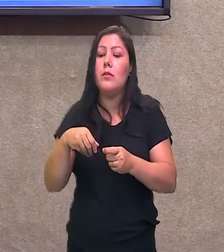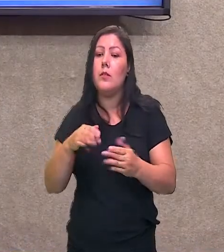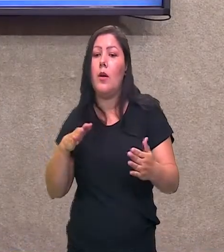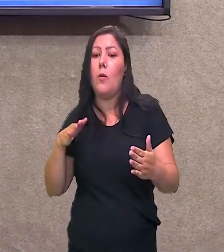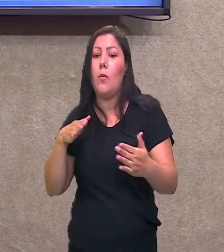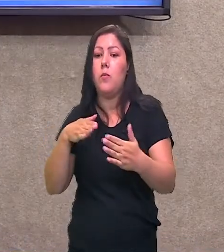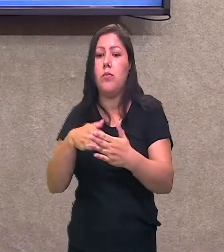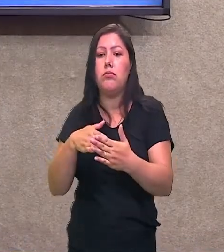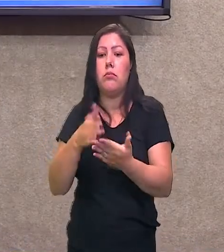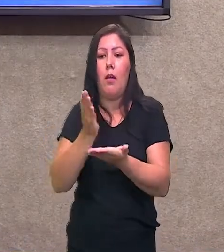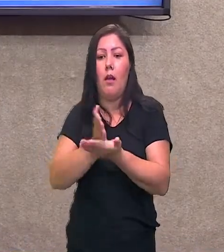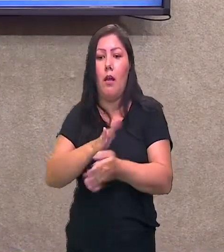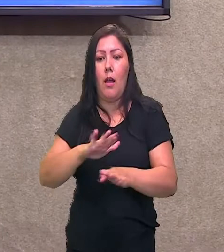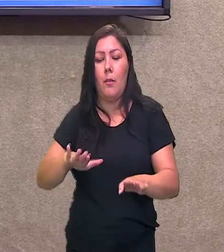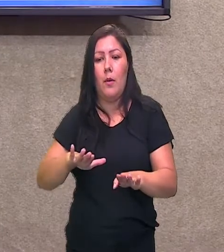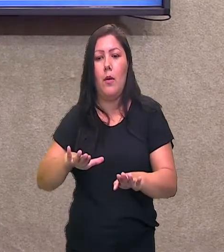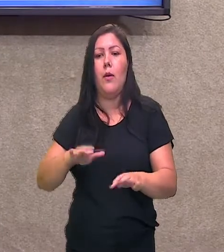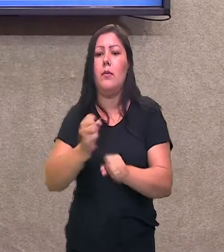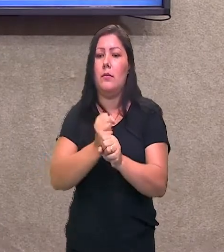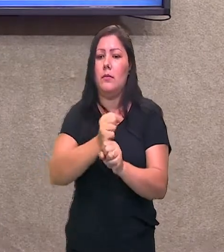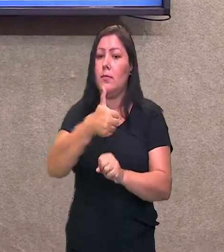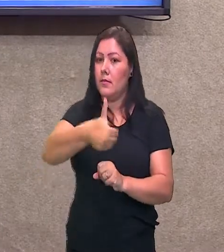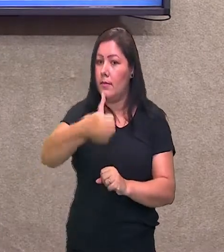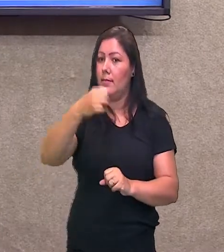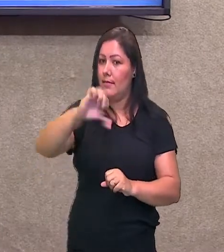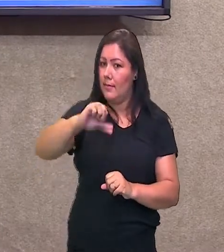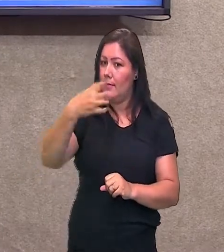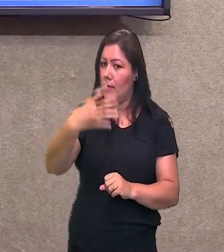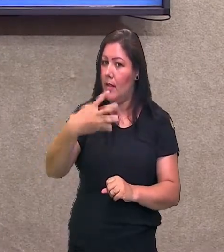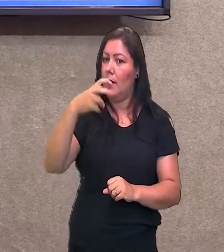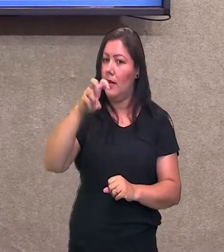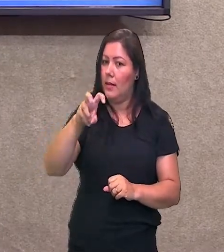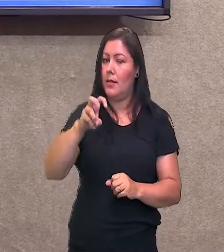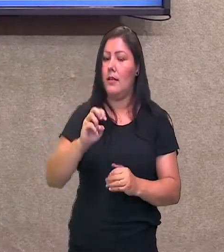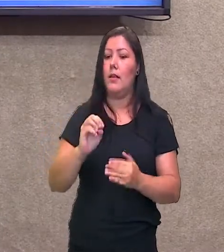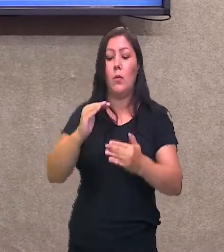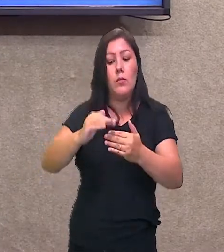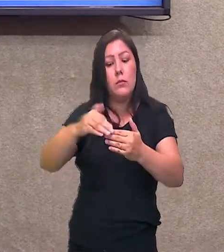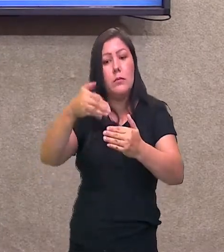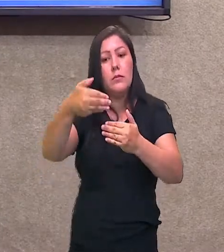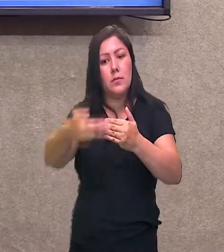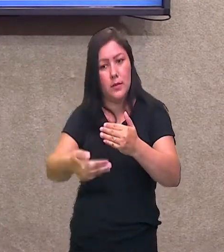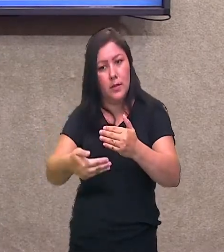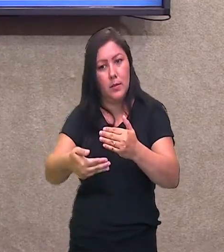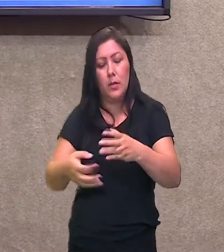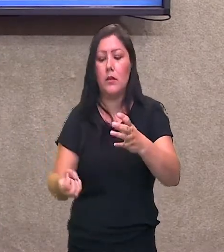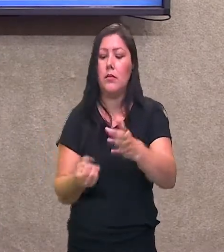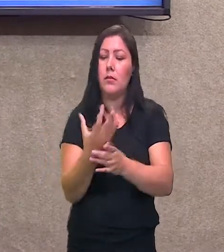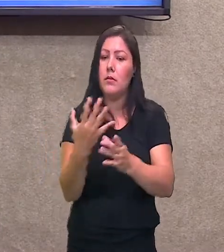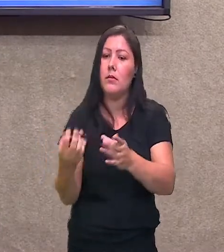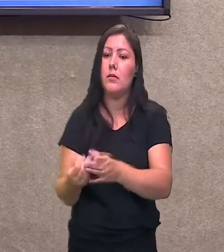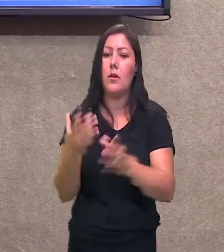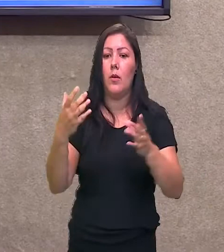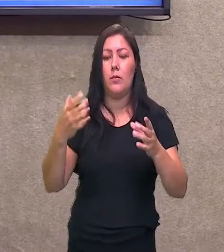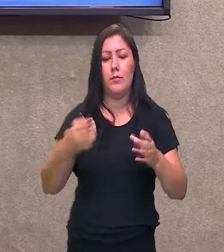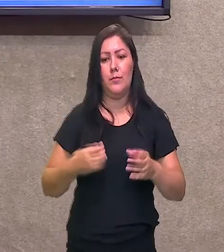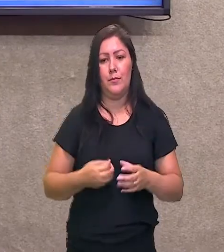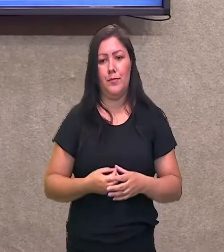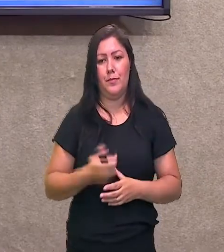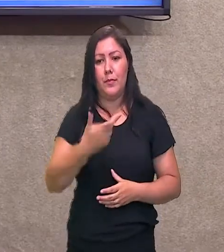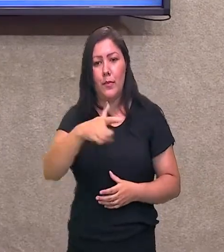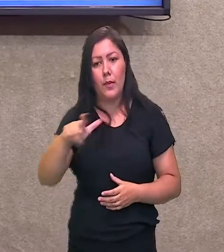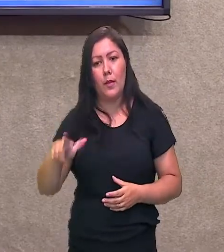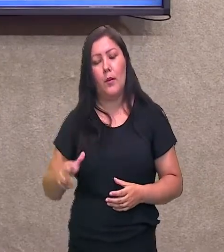1945. Então é importante, lembra? Depois da Segunda Guerra Mundial, que essas organizações começaram a